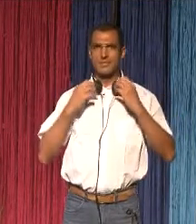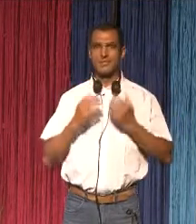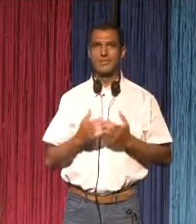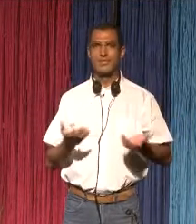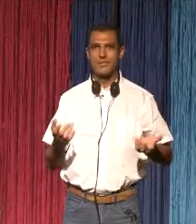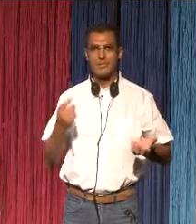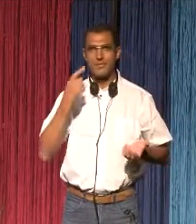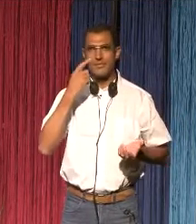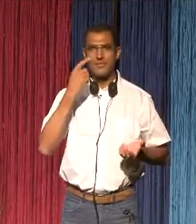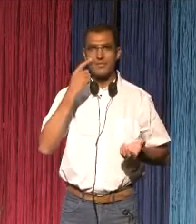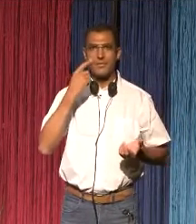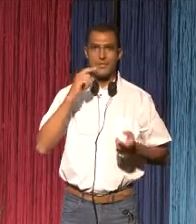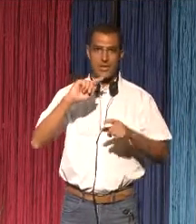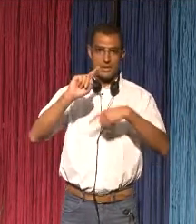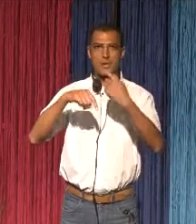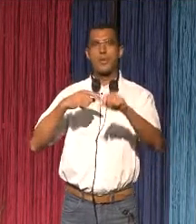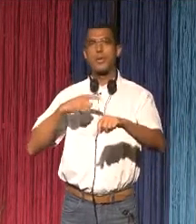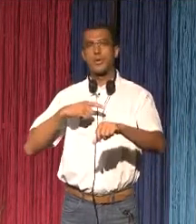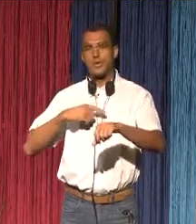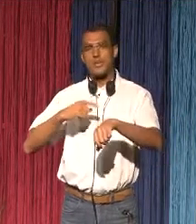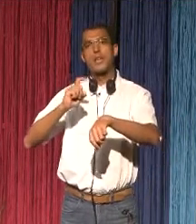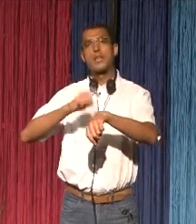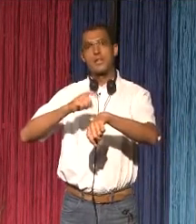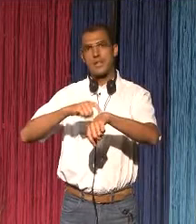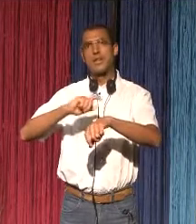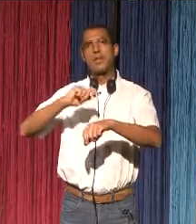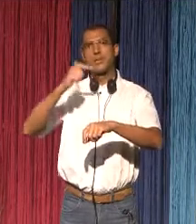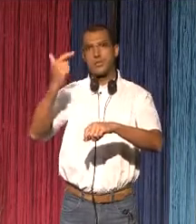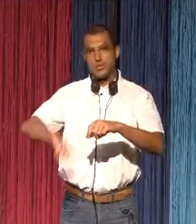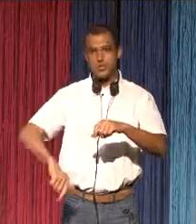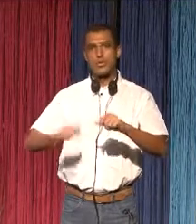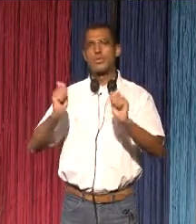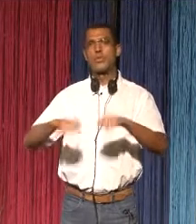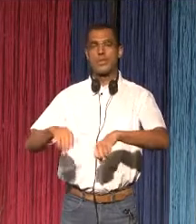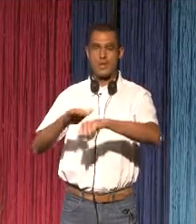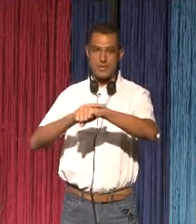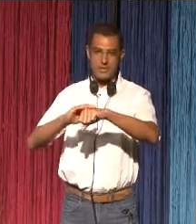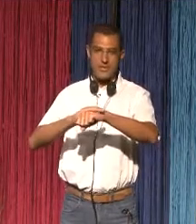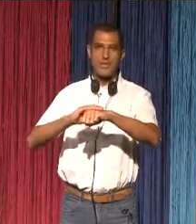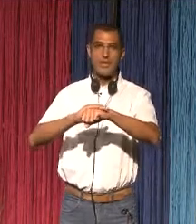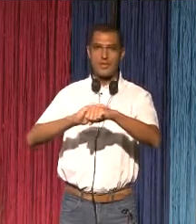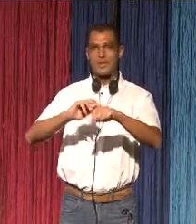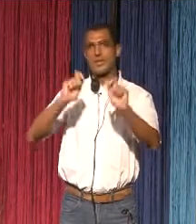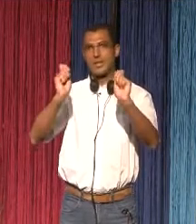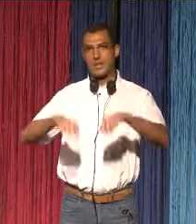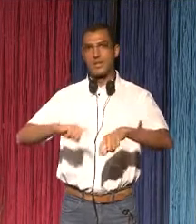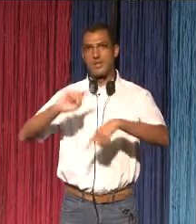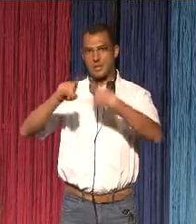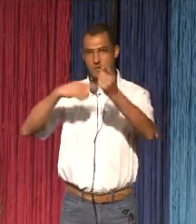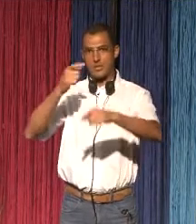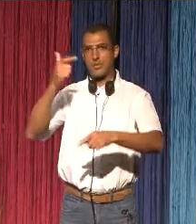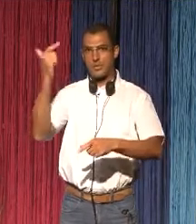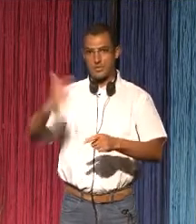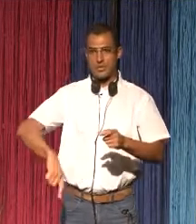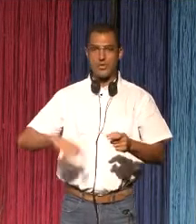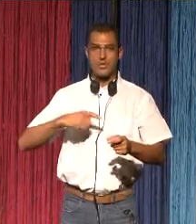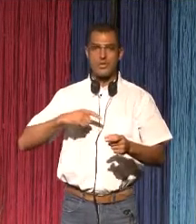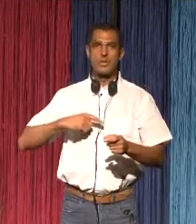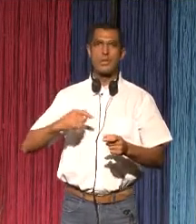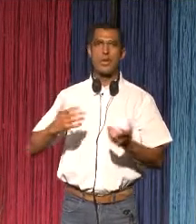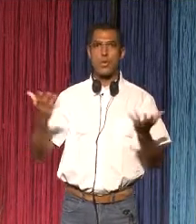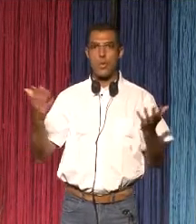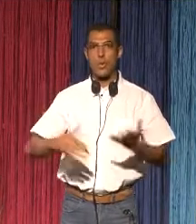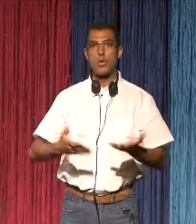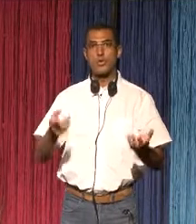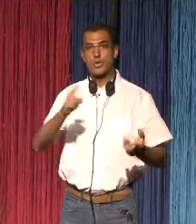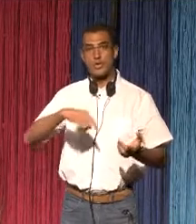ter ainda muito tempo para diálogo, tanto com o Lino, quanto com a Adel, quanto com o Flávio, com os membros da rede. A ideia é que hoje o